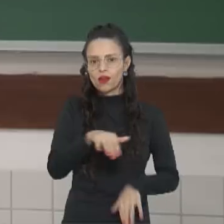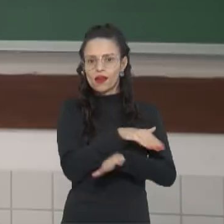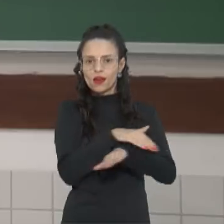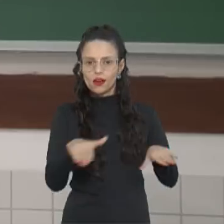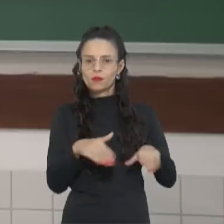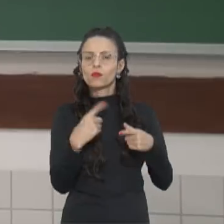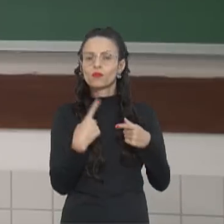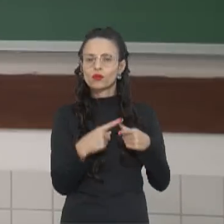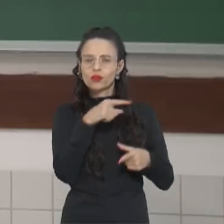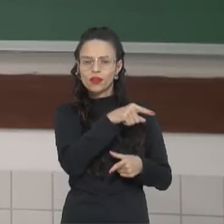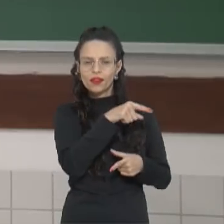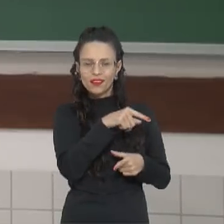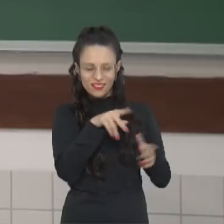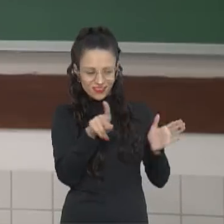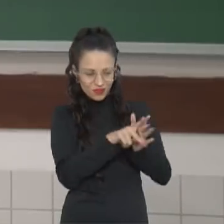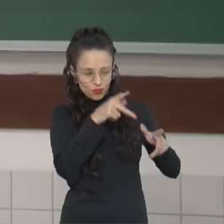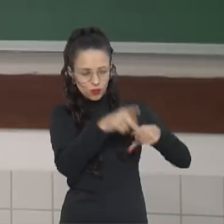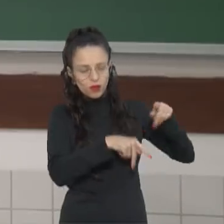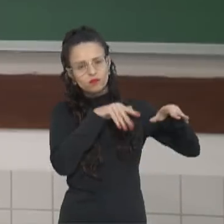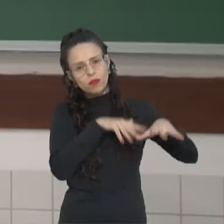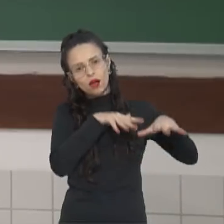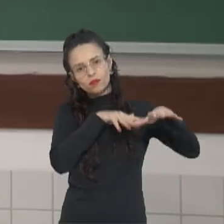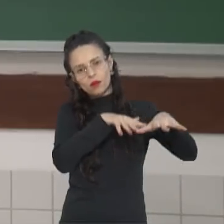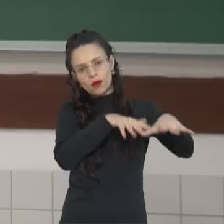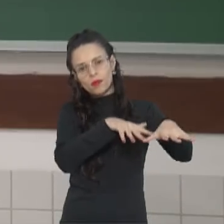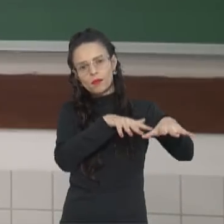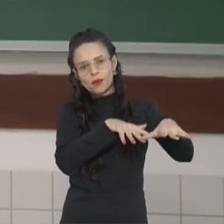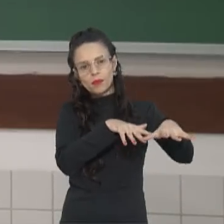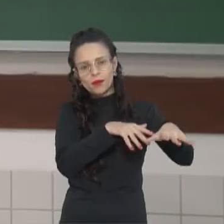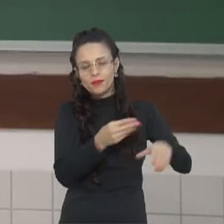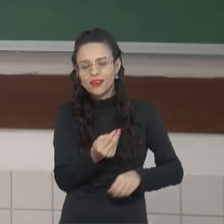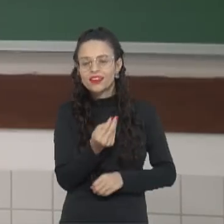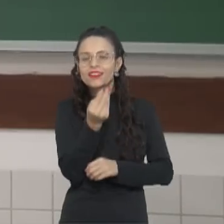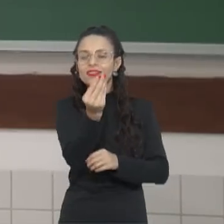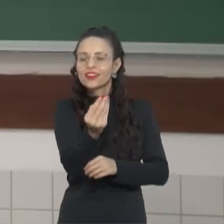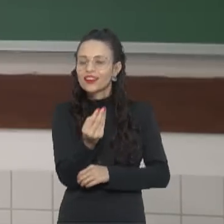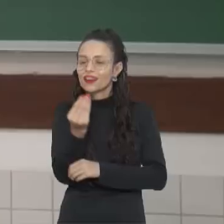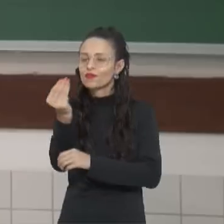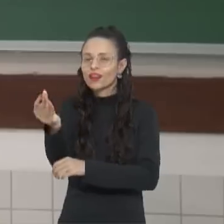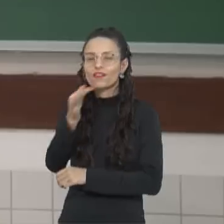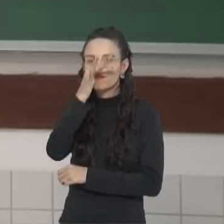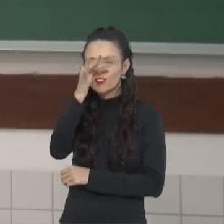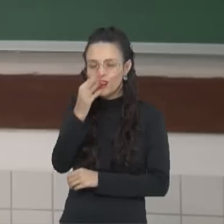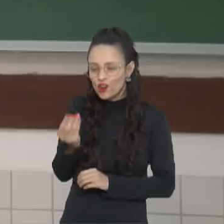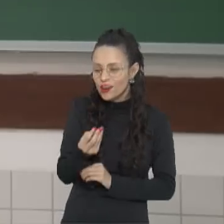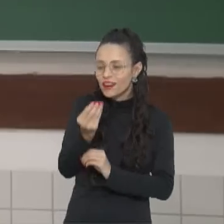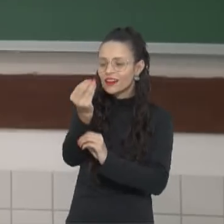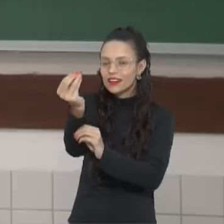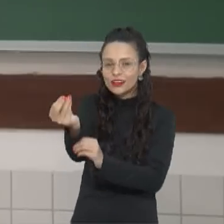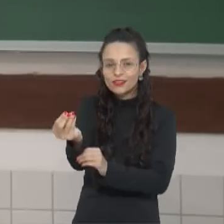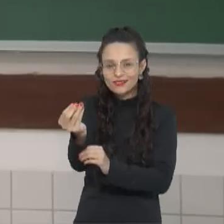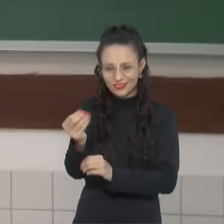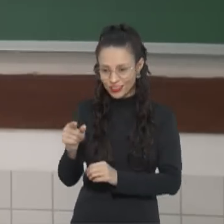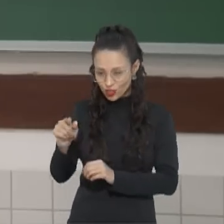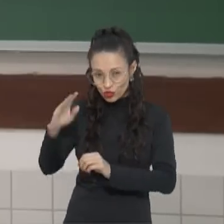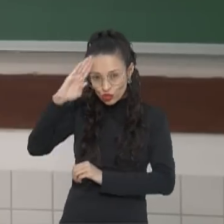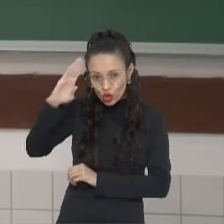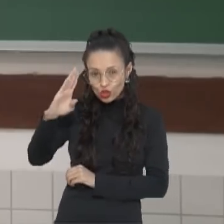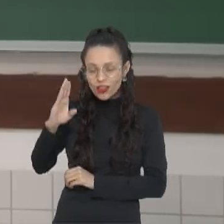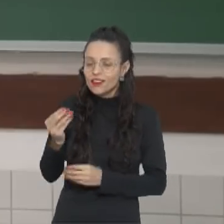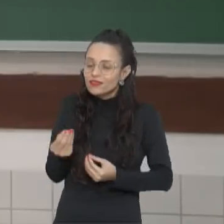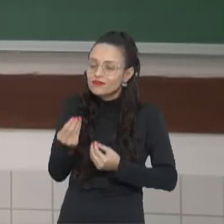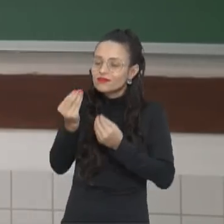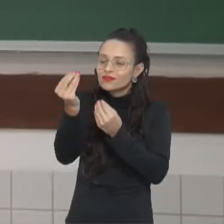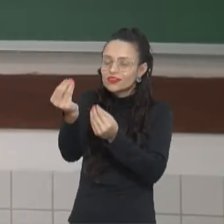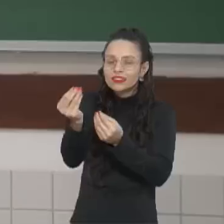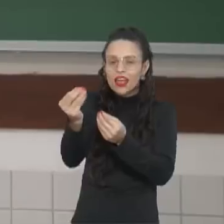dos Cravos? A população foi às ruas e entregava cravos aos soldados ao invés de oferecer luta, oferecia flores. Então a Revolução